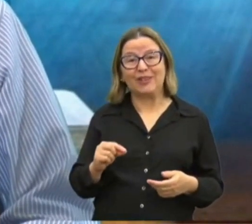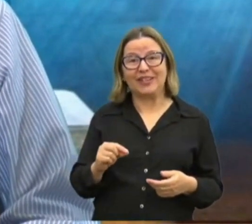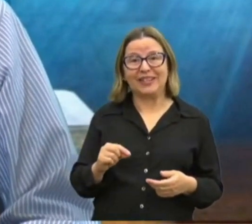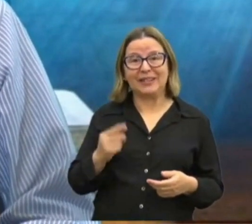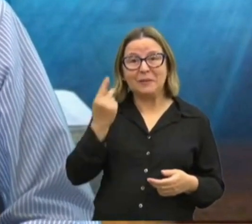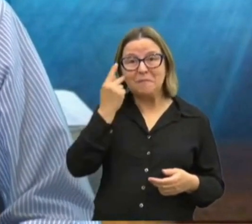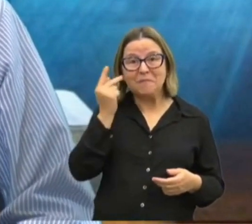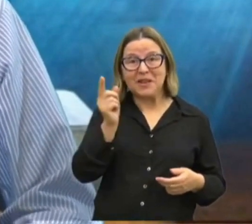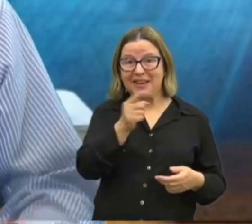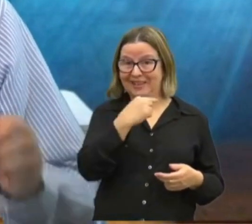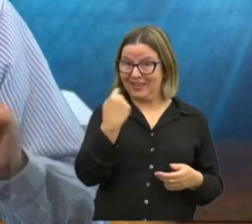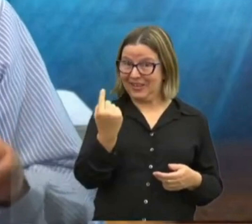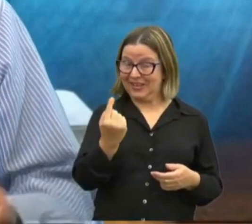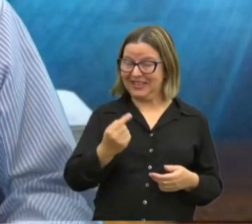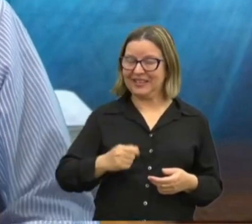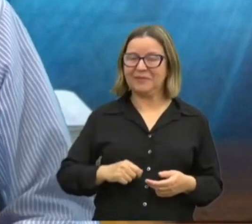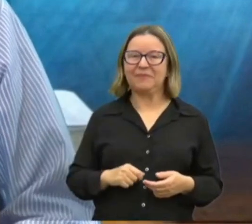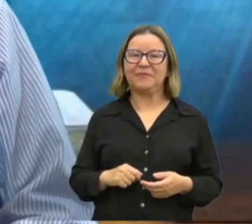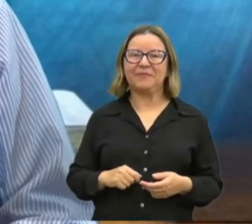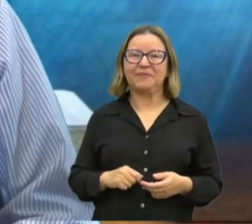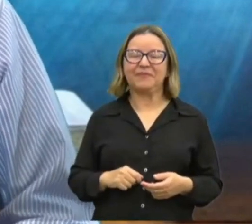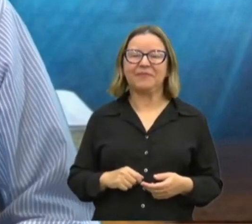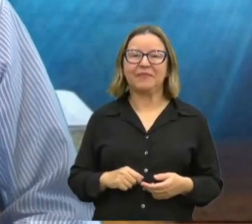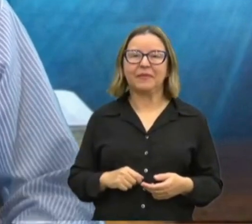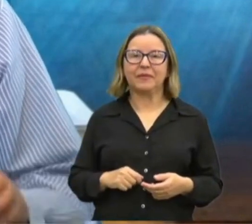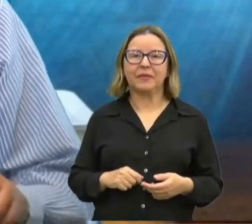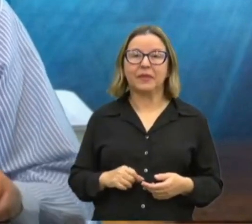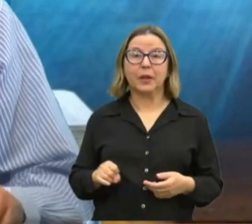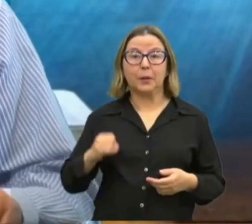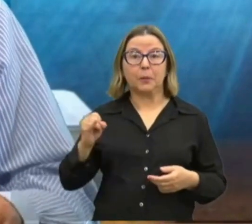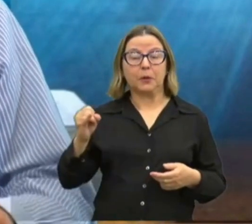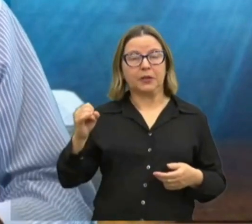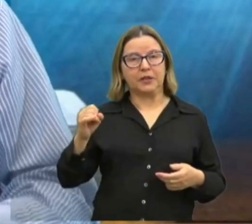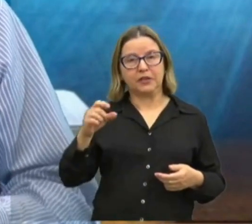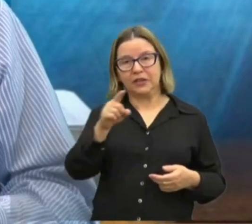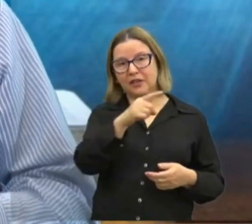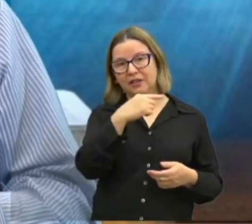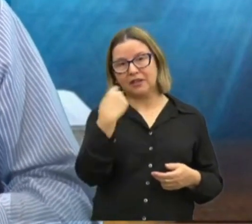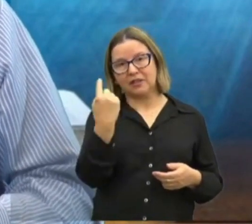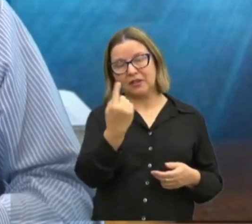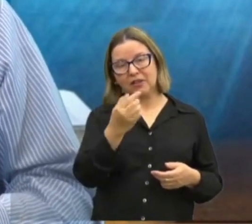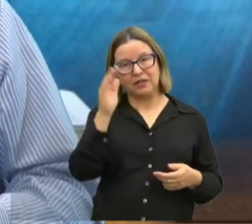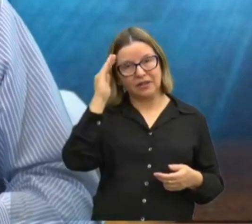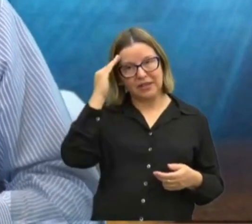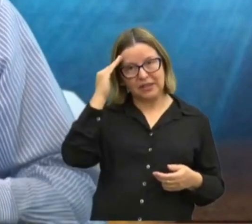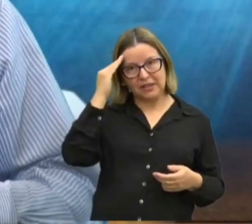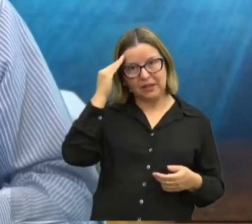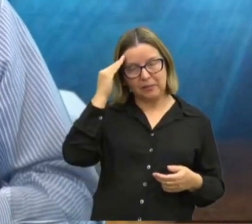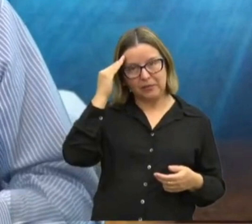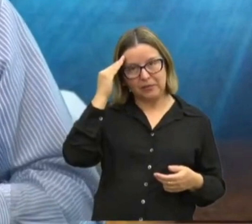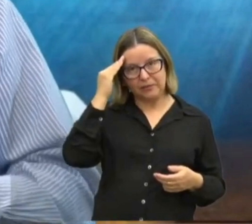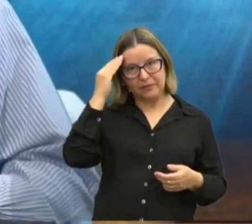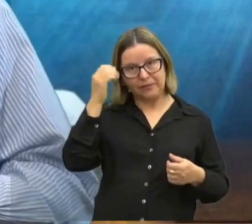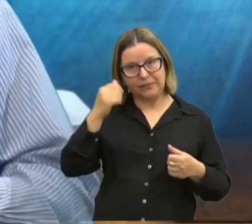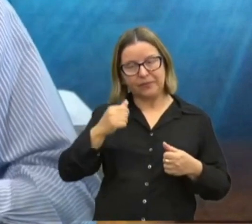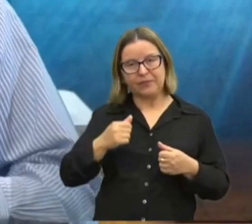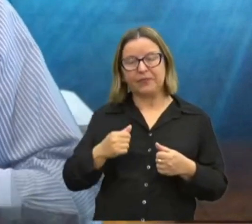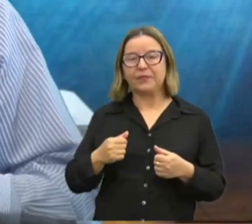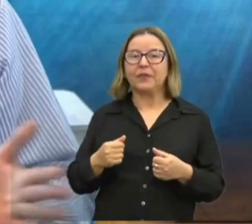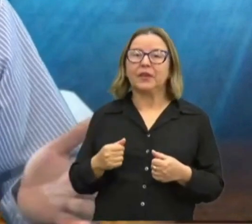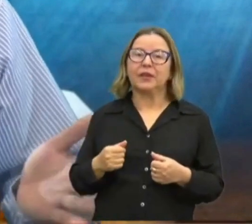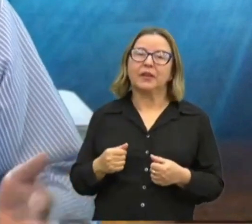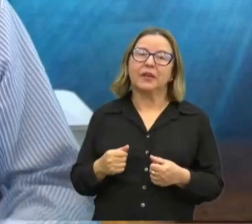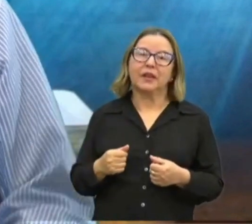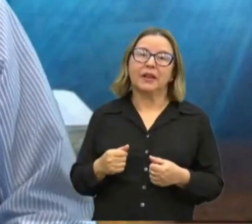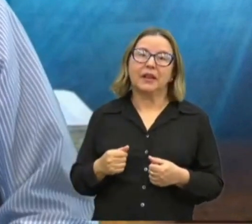fazer. É essencial nós entendermos que este ato de não poupar e de entregar